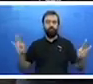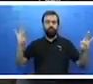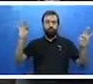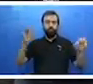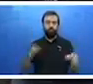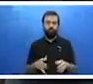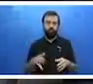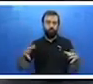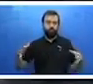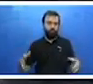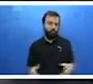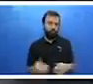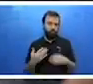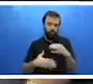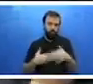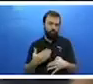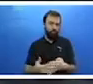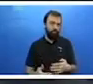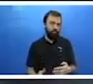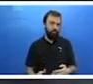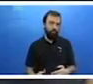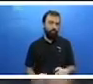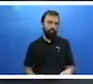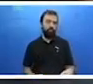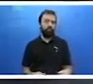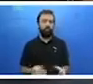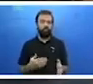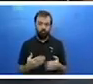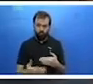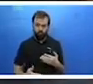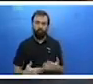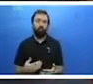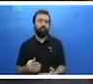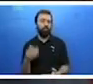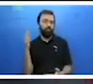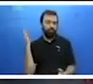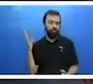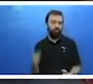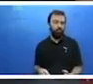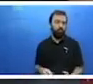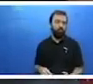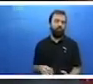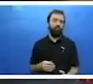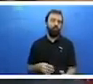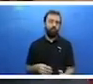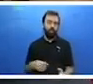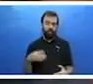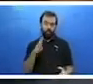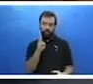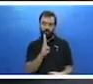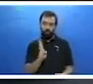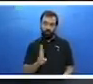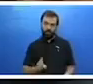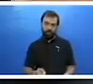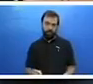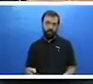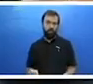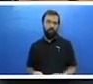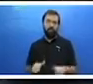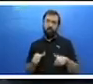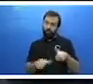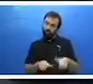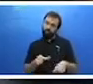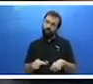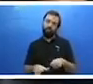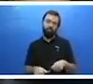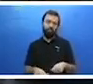o Brasil se transforma num país urbano e moderno. Quer dizer, o país passou a ter mais pessoas morando nas